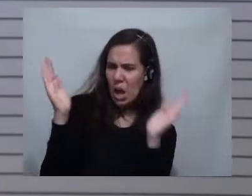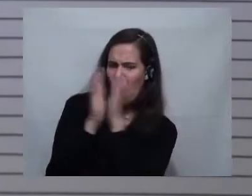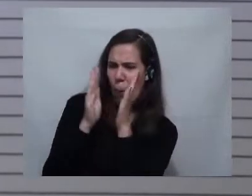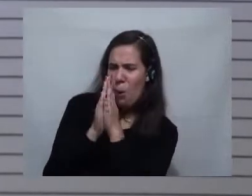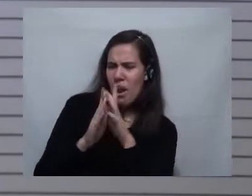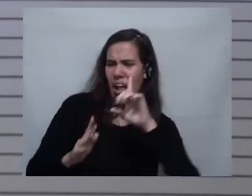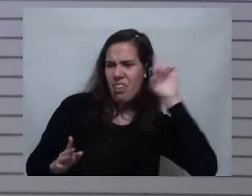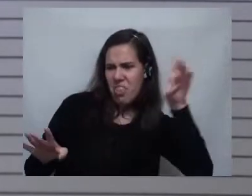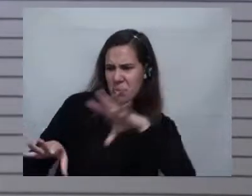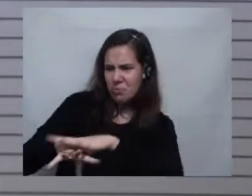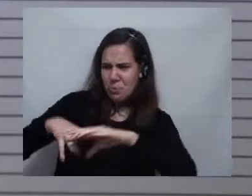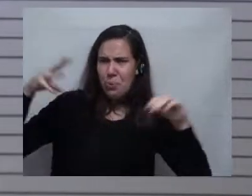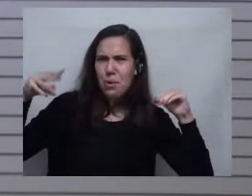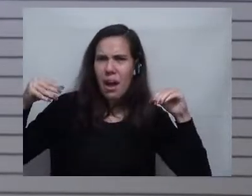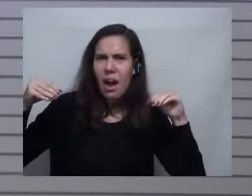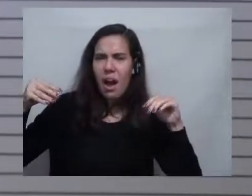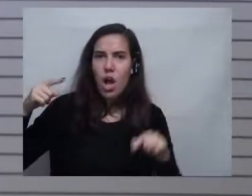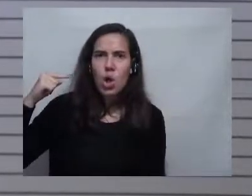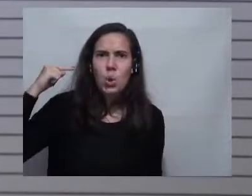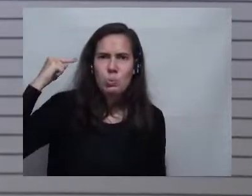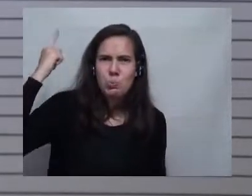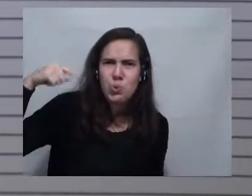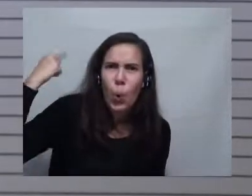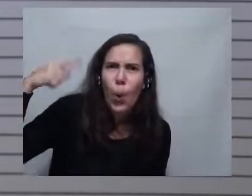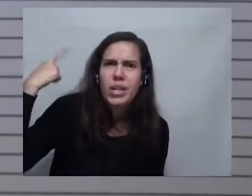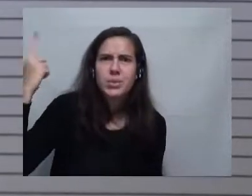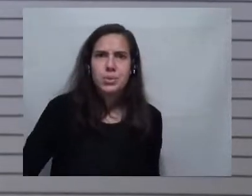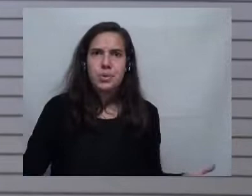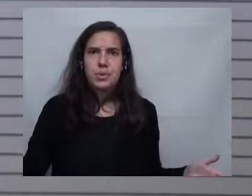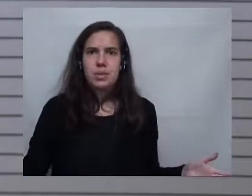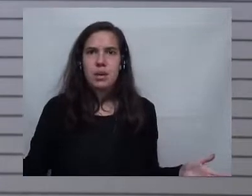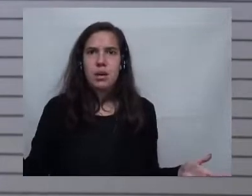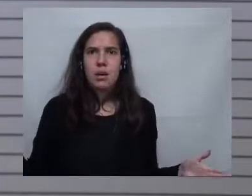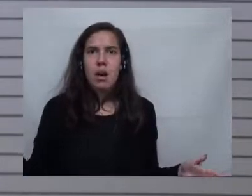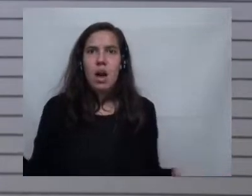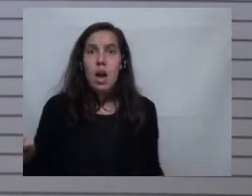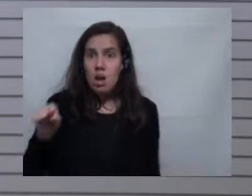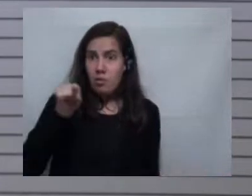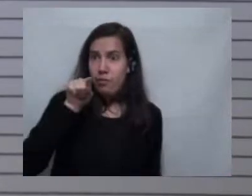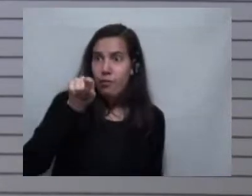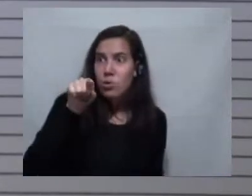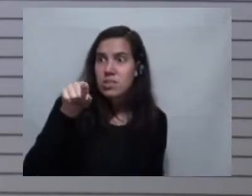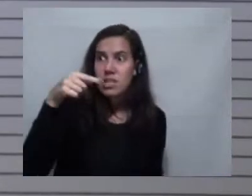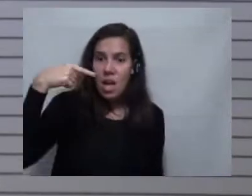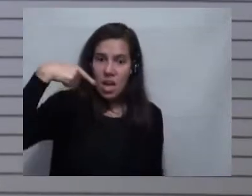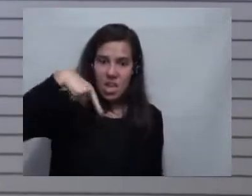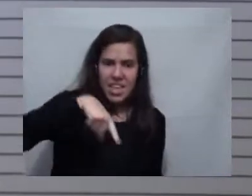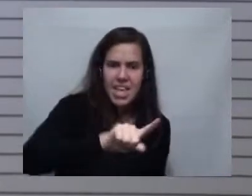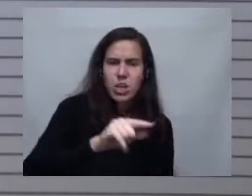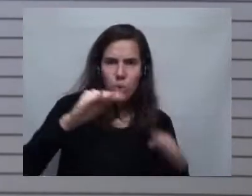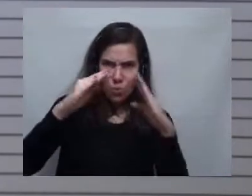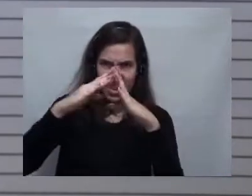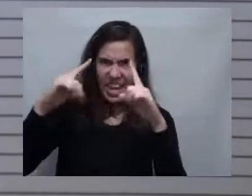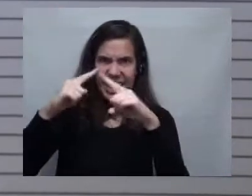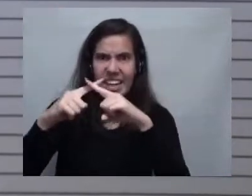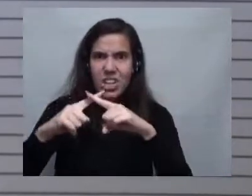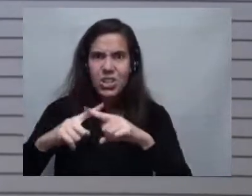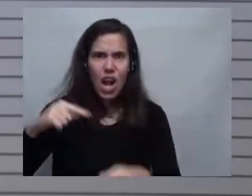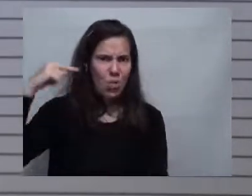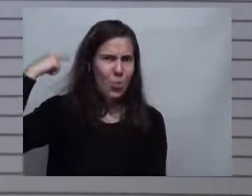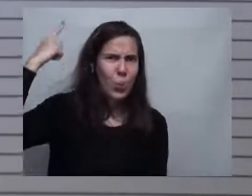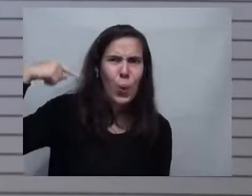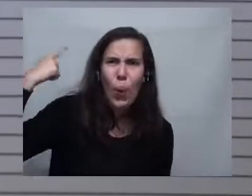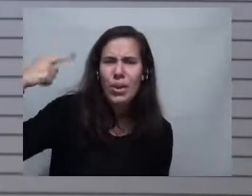e fala Olha eu não sou pastoreado pela mídia e pelo medo eu resolvi ver Acredite nos seus olhos